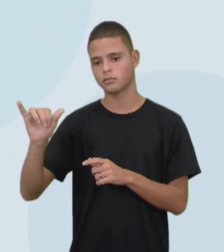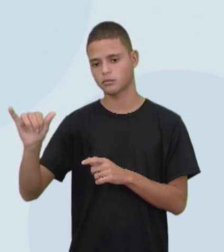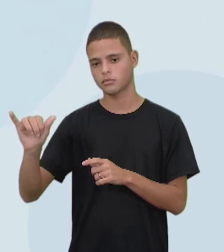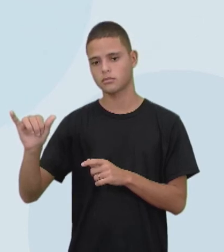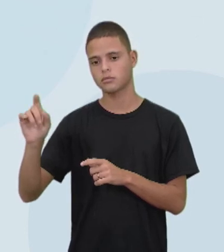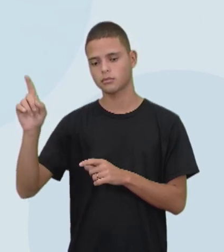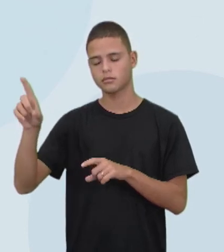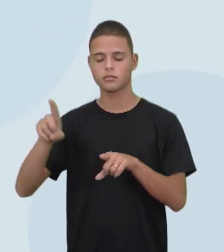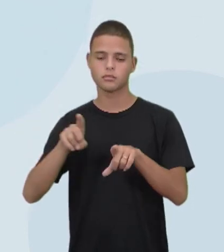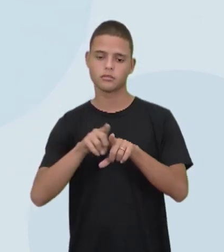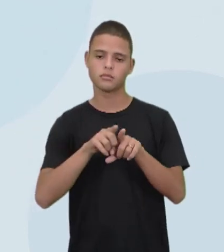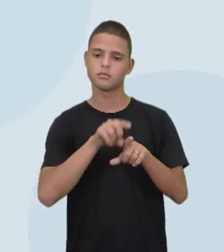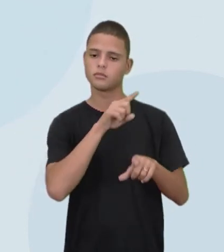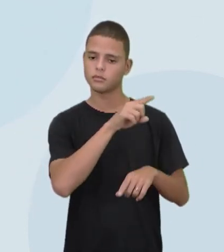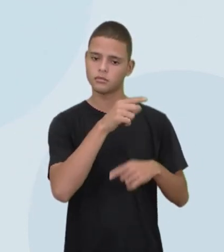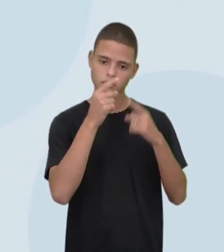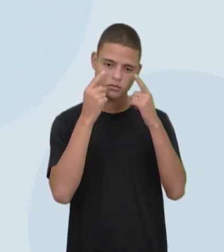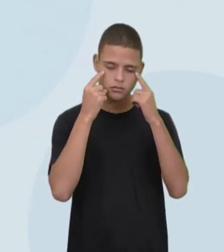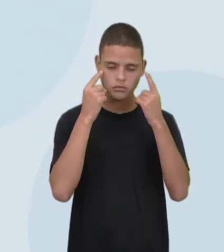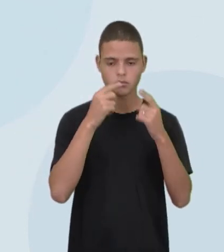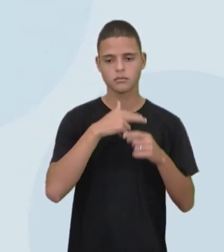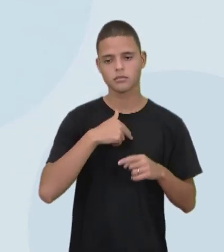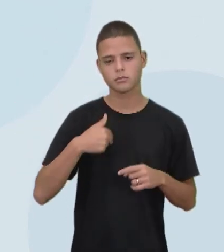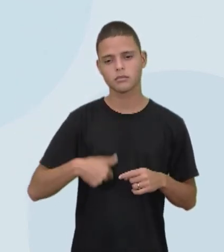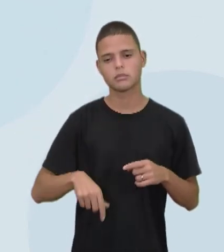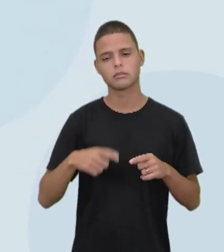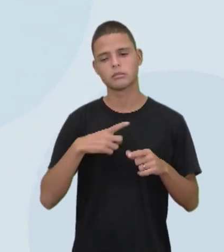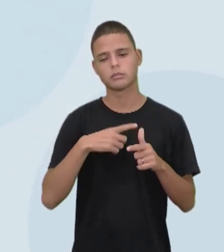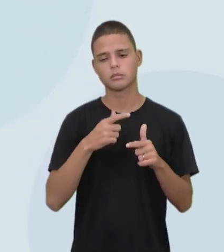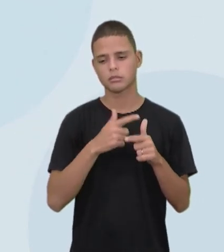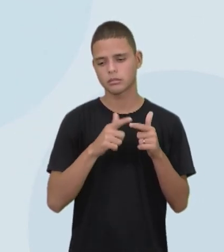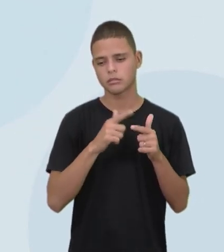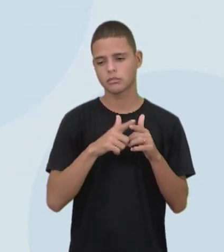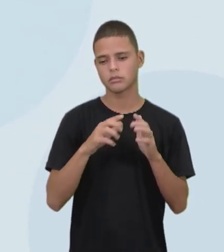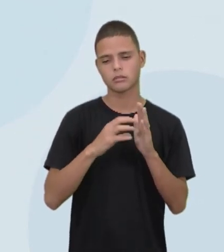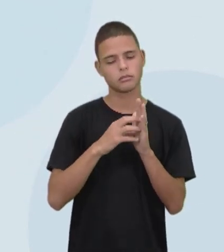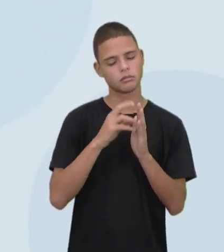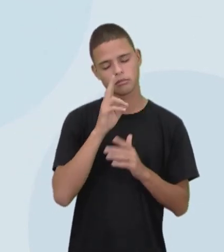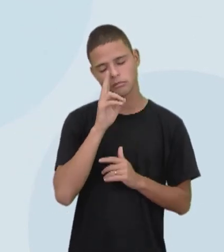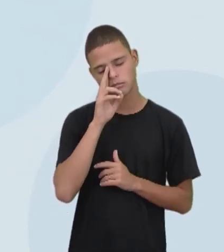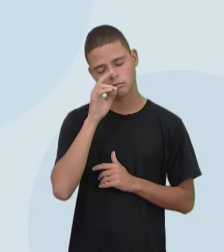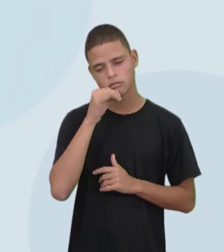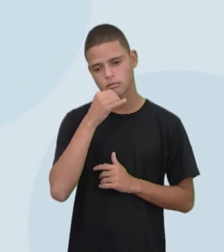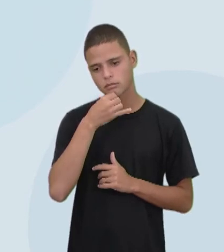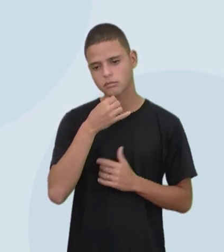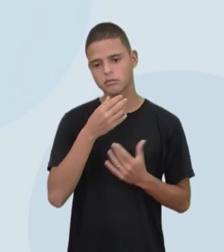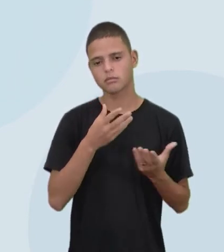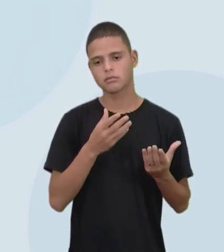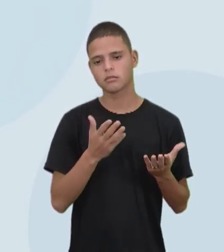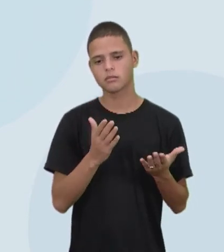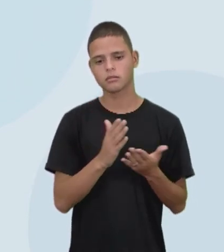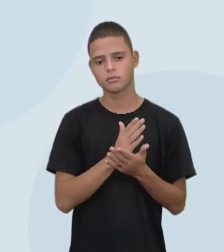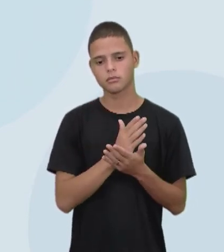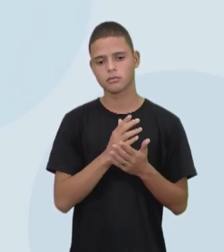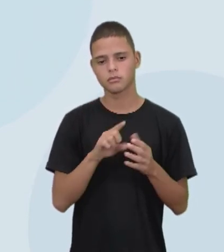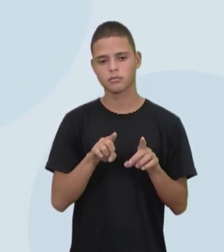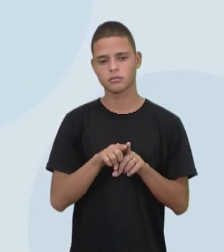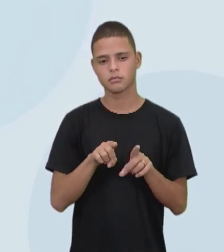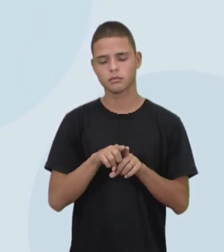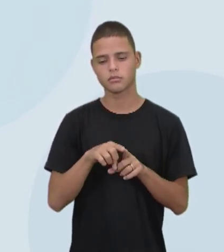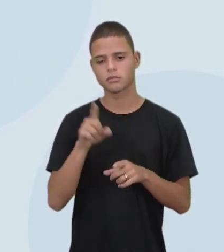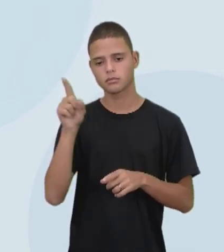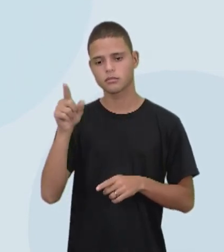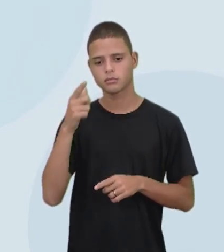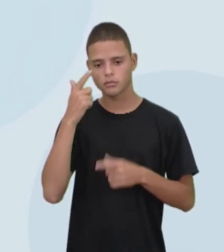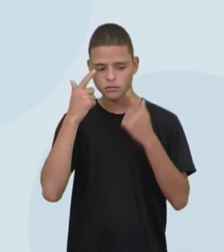né, no Japão. Teve consequências desastrosas aí, tá certo? Uma parte aqui, ó, o tsunami que atingiu o Japão